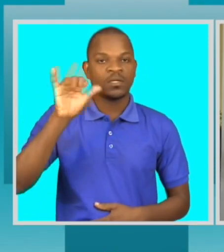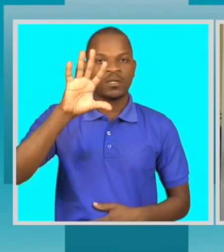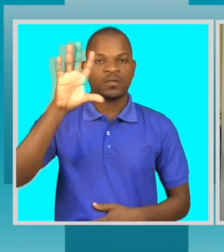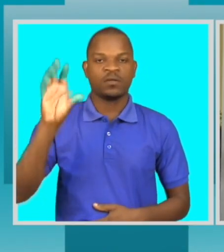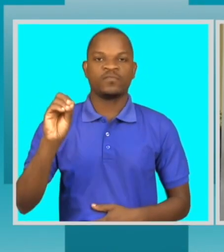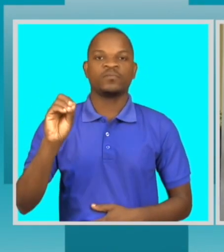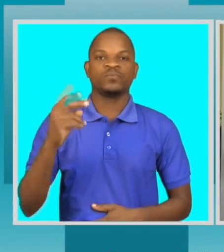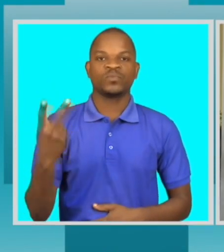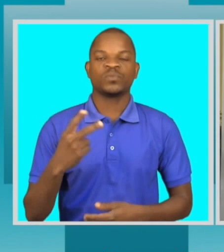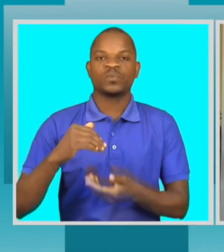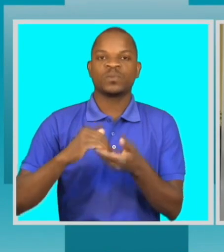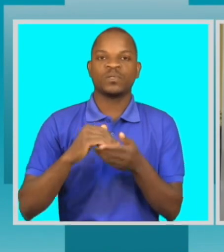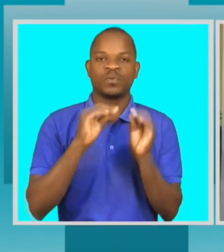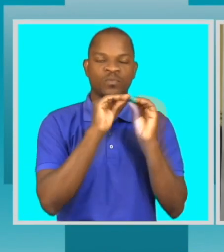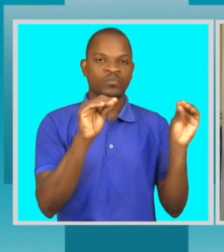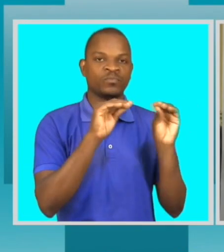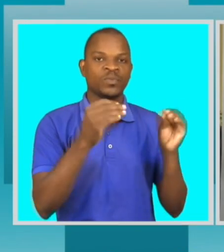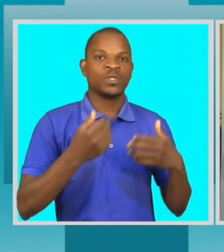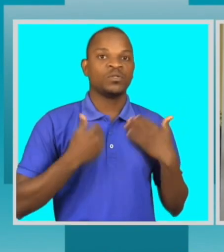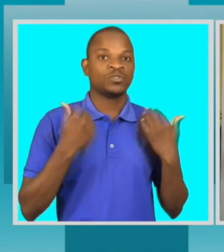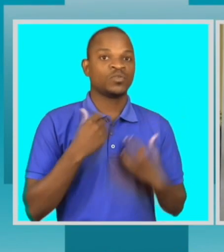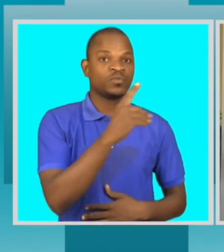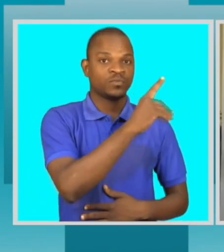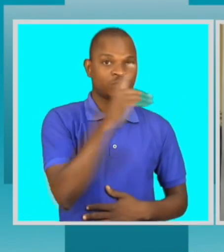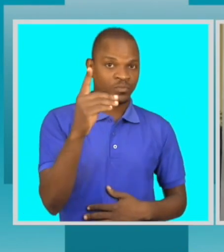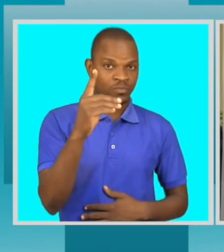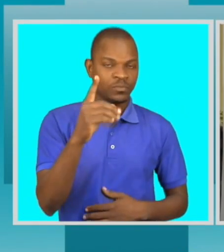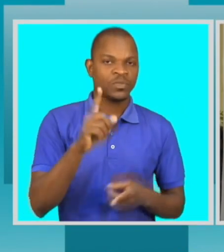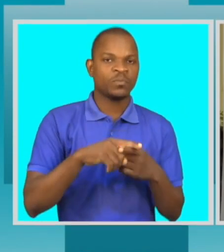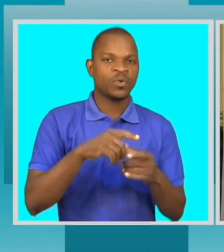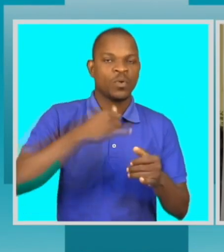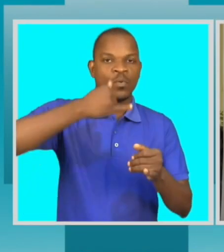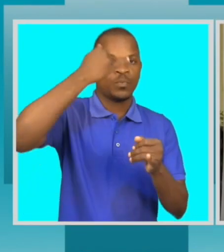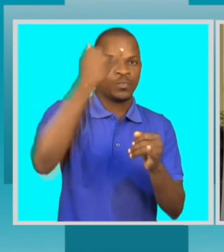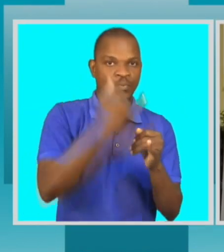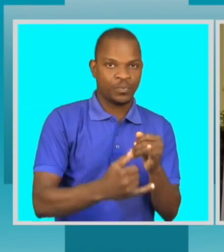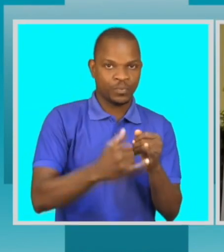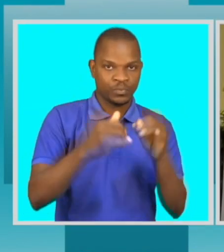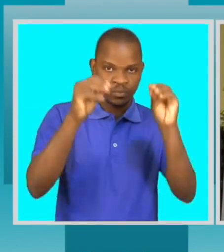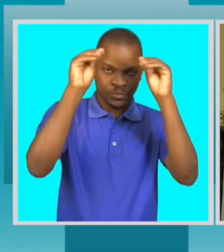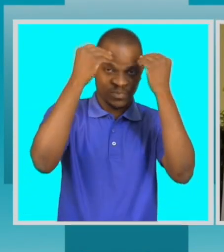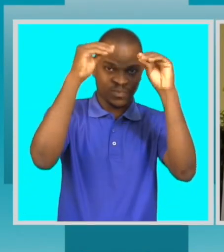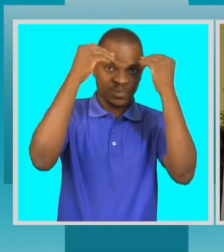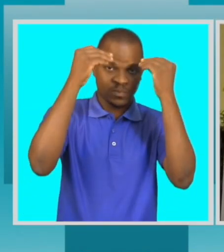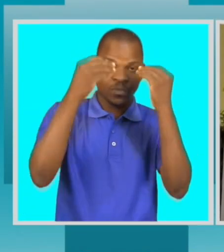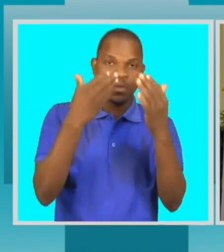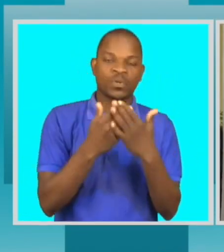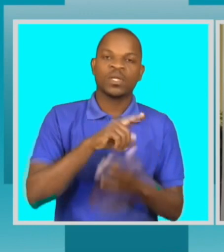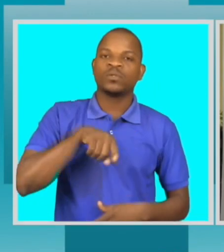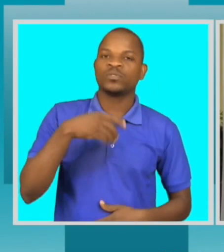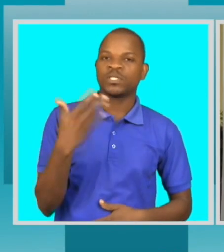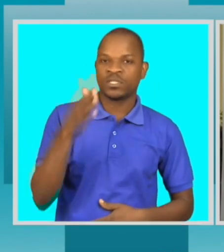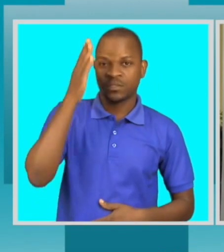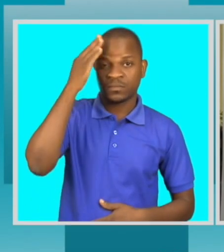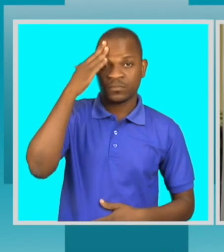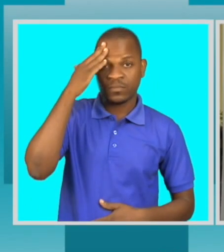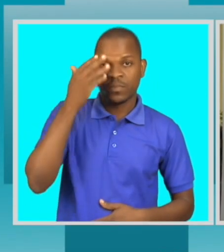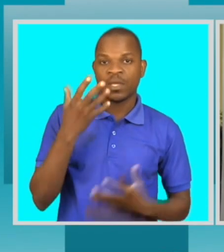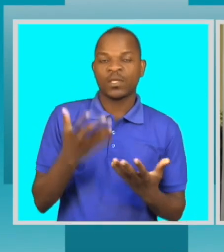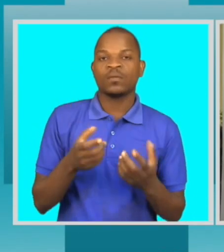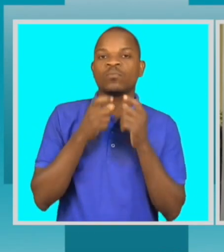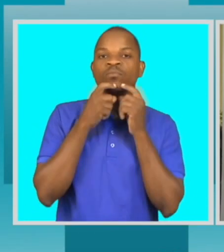Young Africa nessa parceria para formar os jovens. Depois dos jovens serem formados, como nós sabemos, há essa crise que